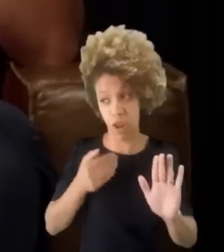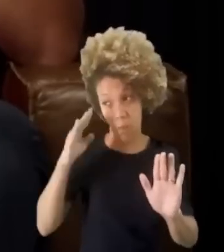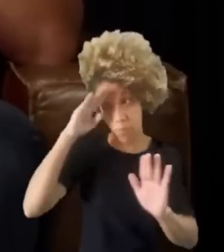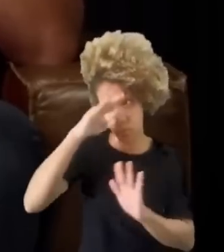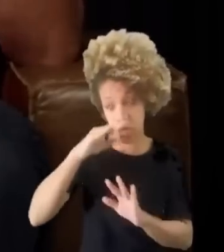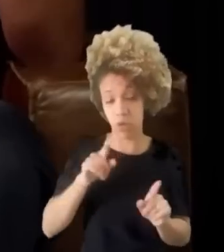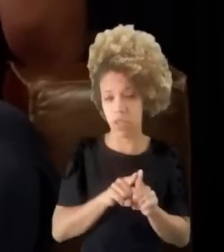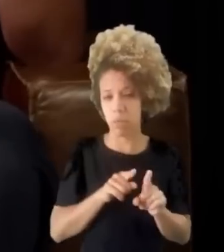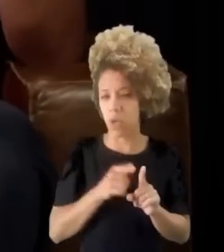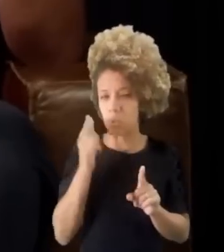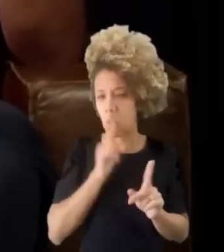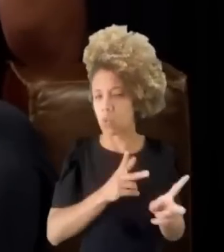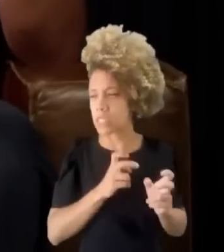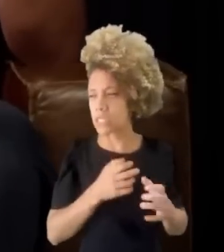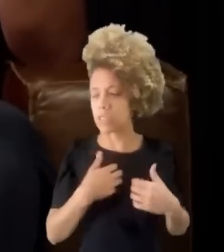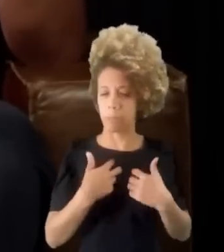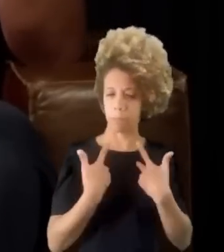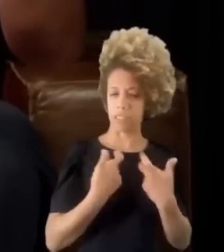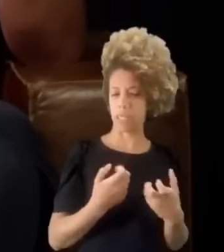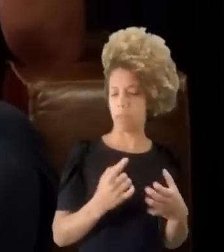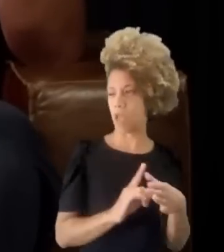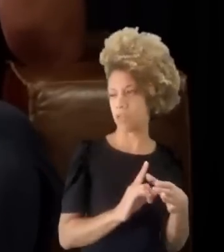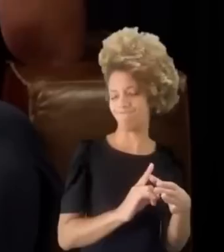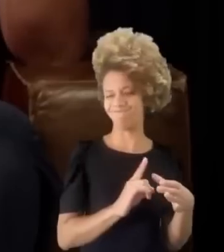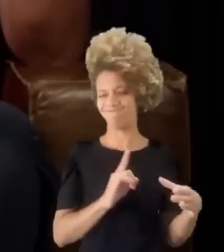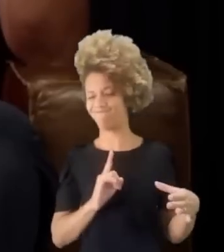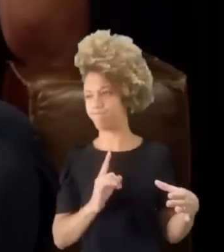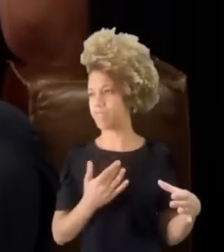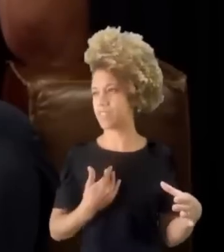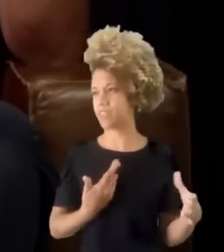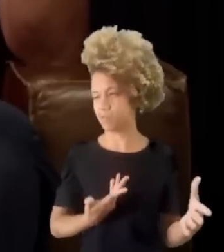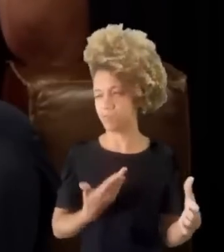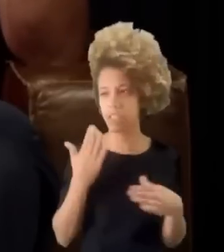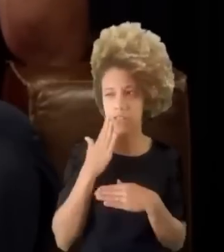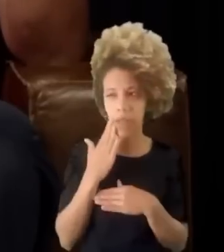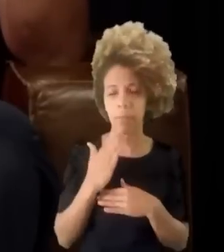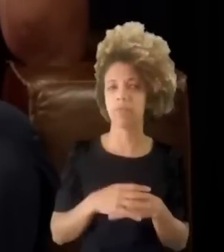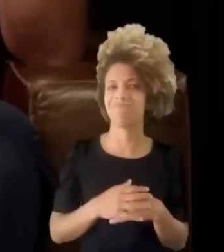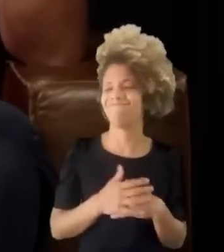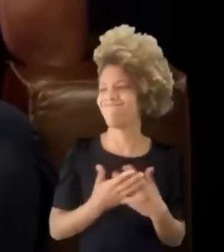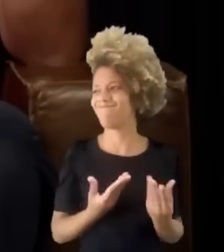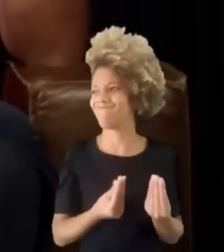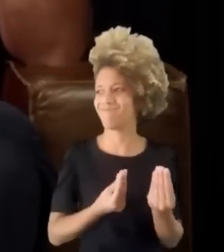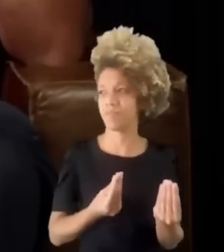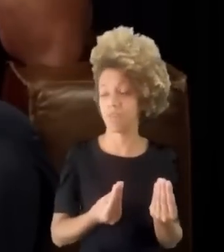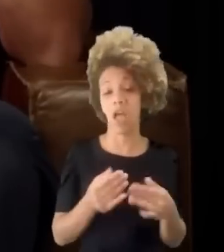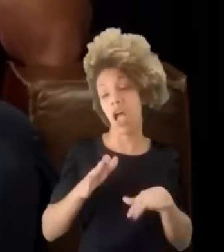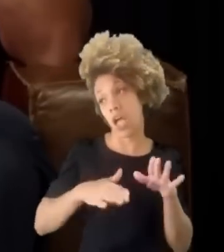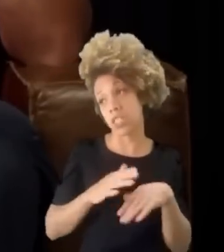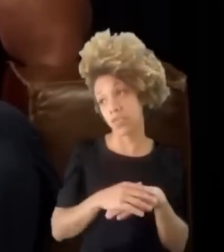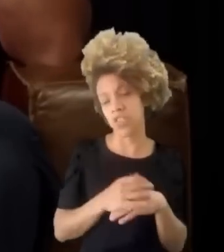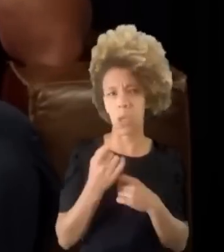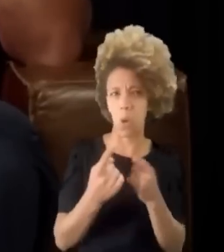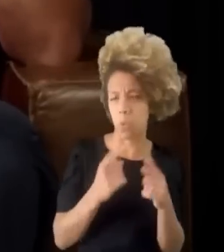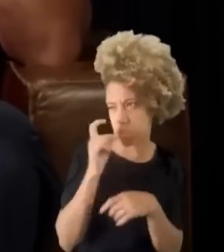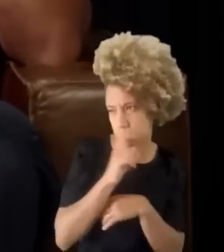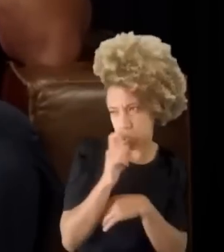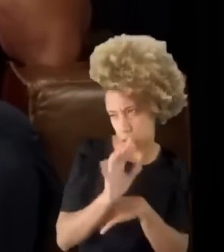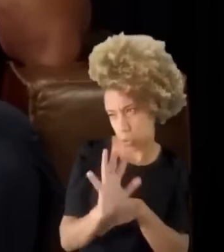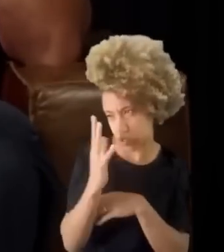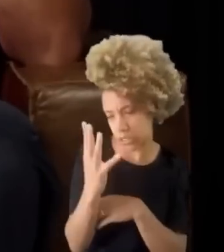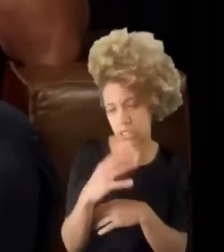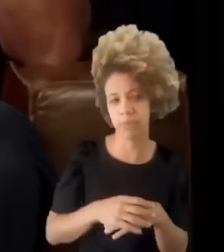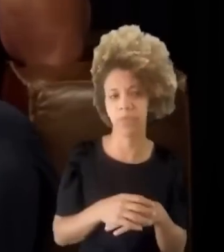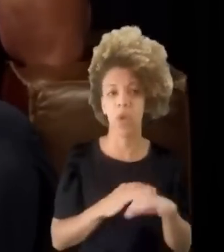bolsonaro e eu também não conseguia me enxergar ali eu não enxergava ali tá ligado eu não às vezes eu vi umas hipocrisia